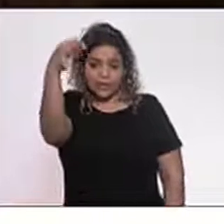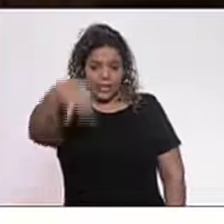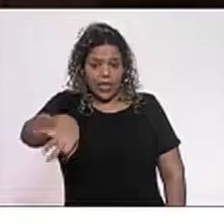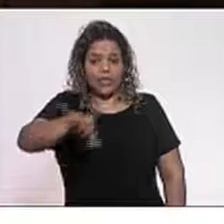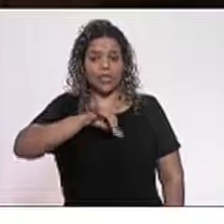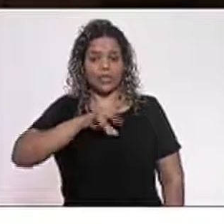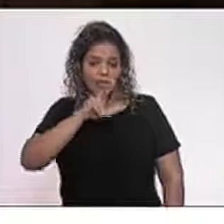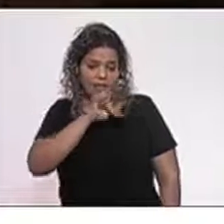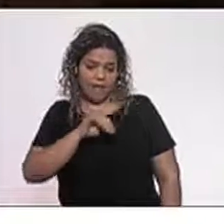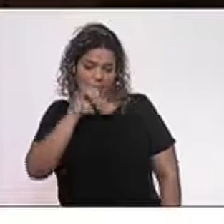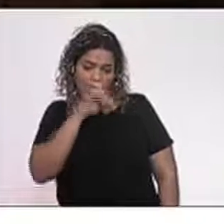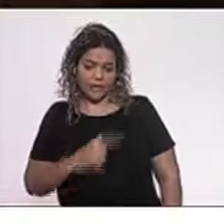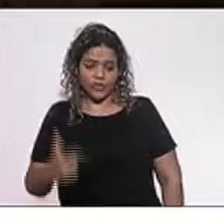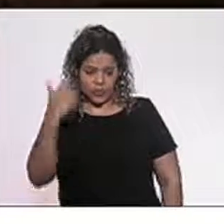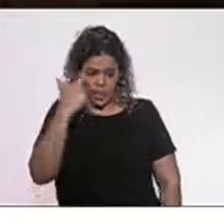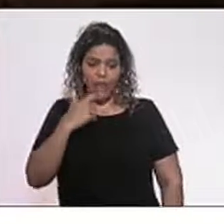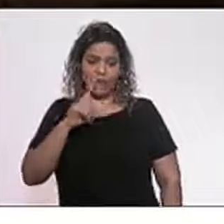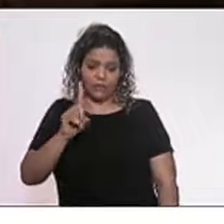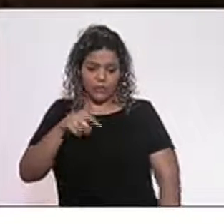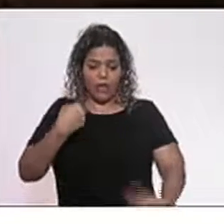vai atirar em você.